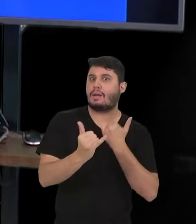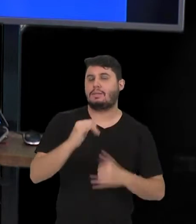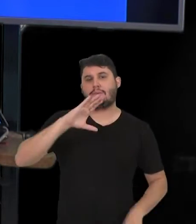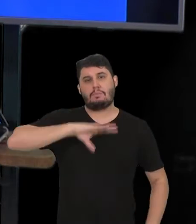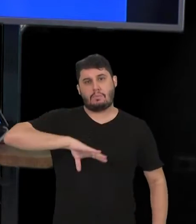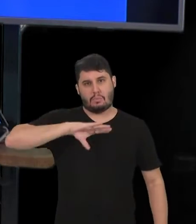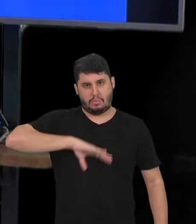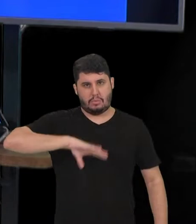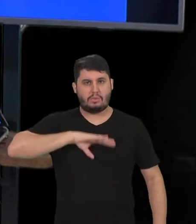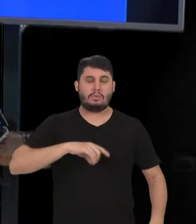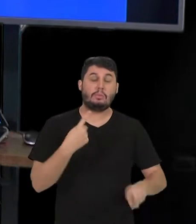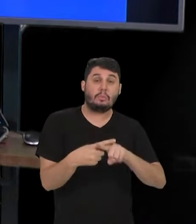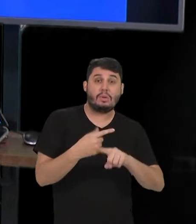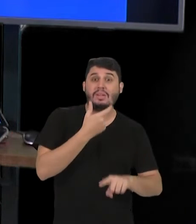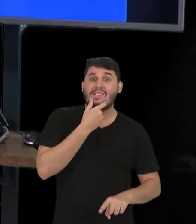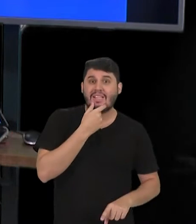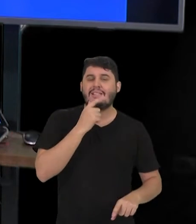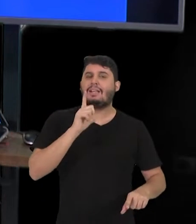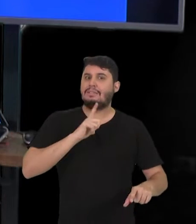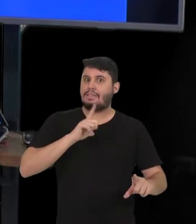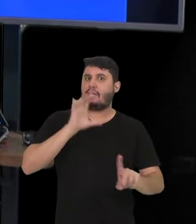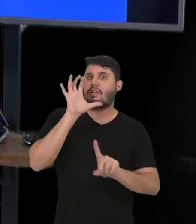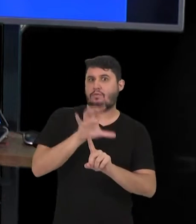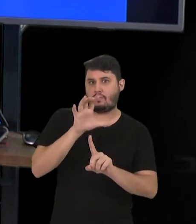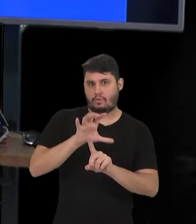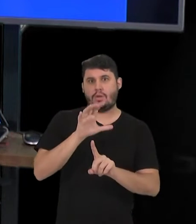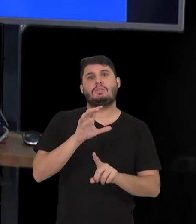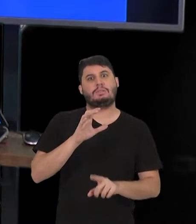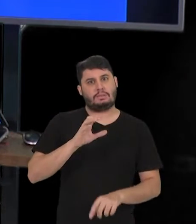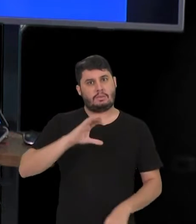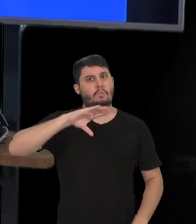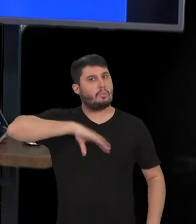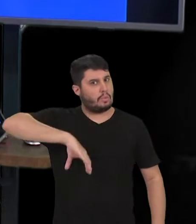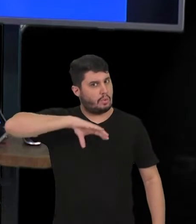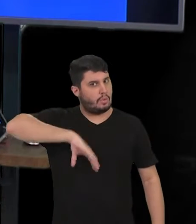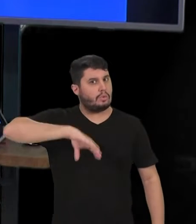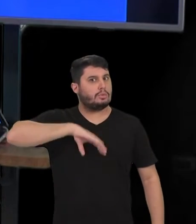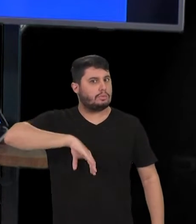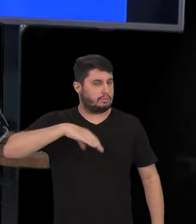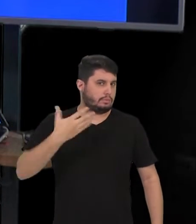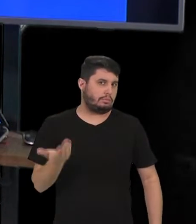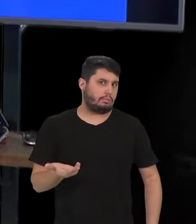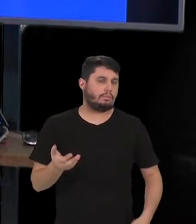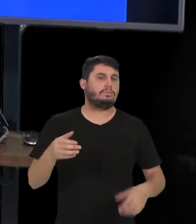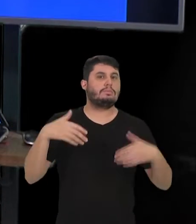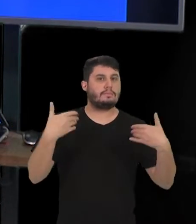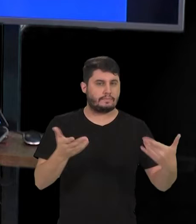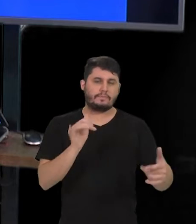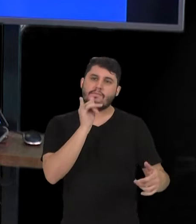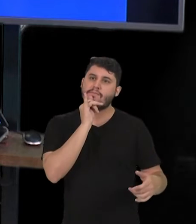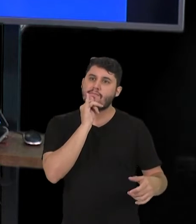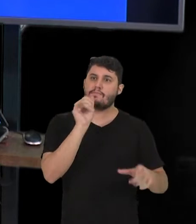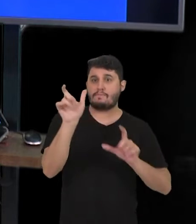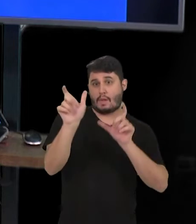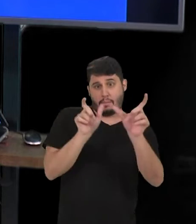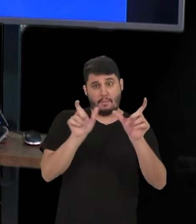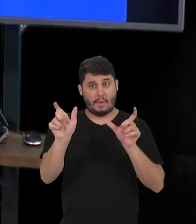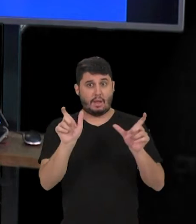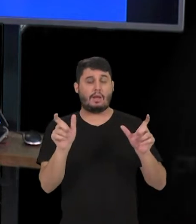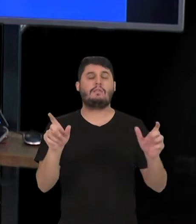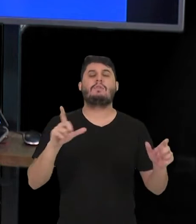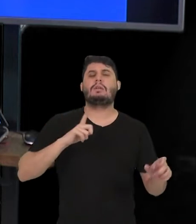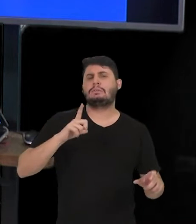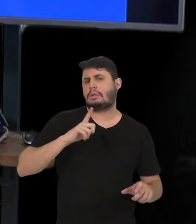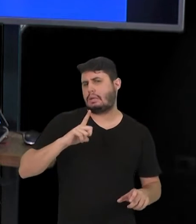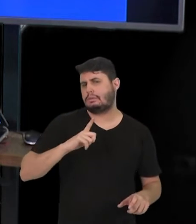um pouco, a português é uma origem muito latina, em inglês tem uma parte do latim também, que vai acontecer com palavras como student, doctor, que são palavras do dia a dia da